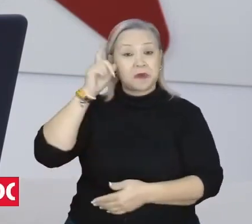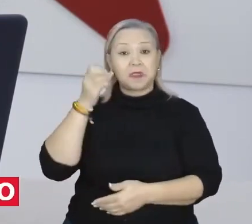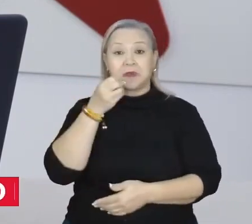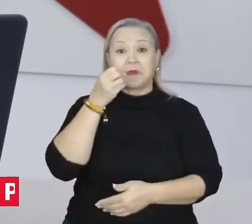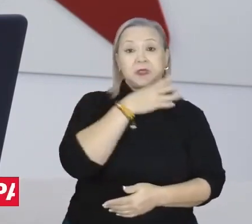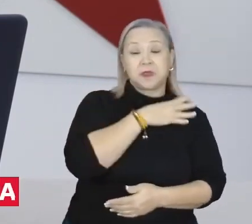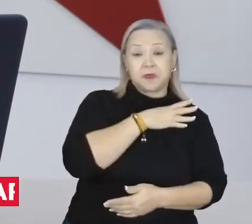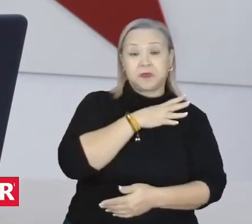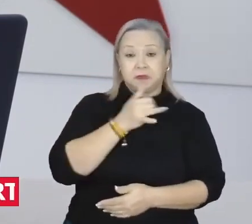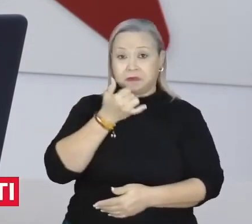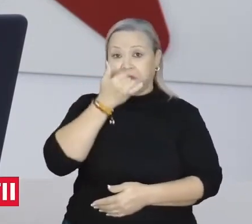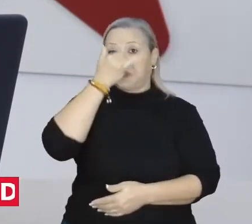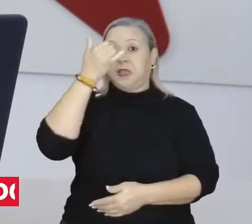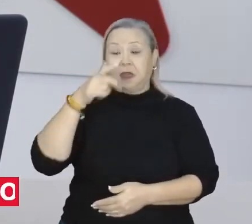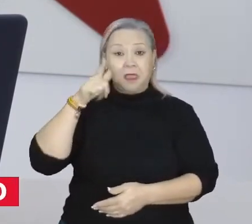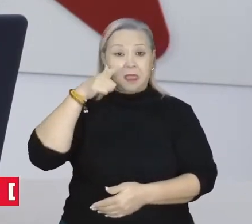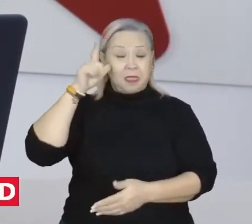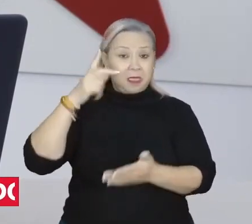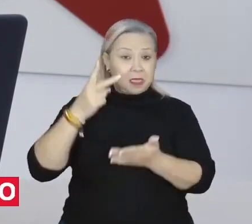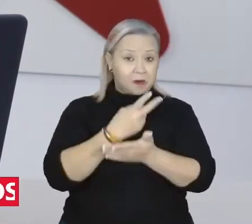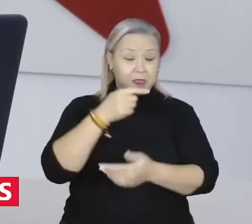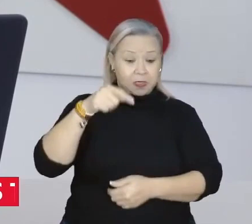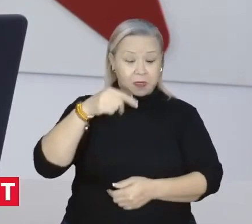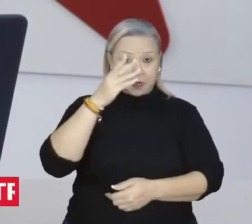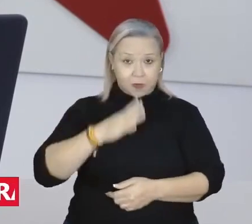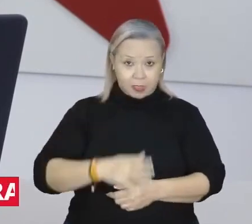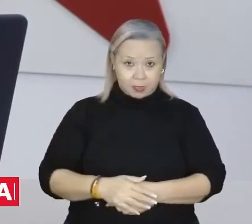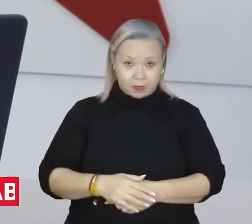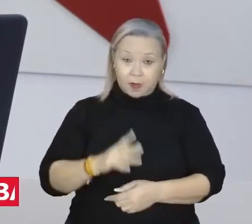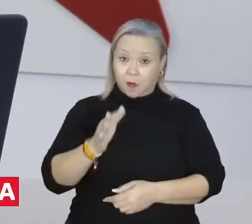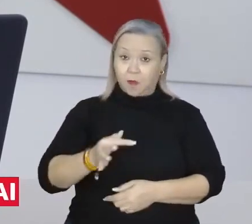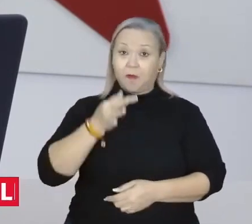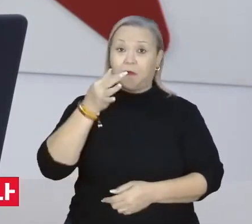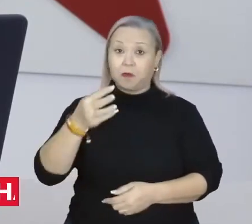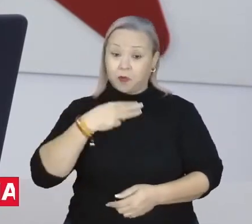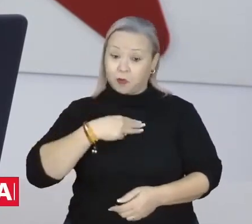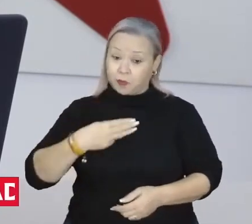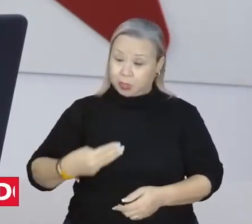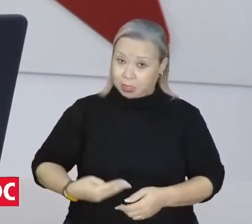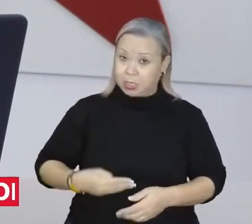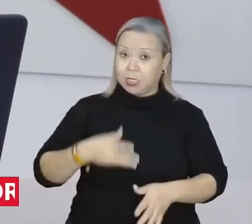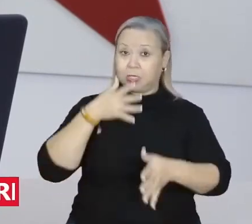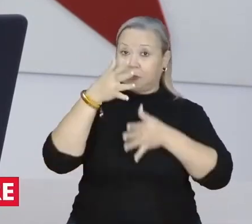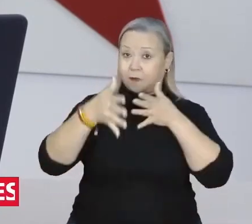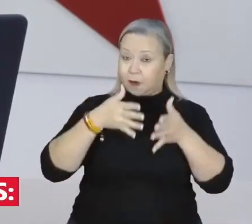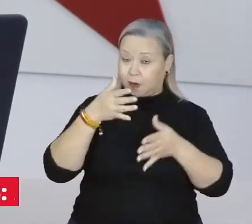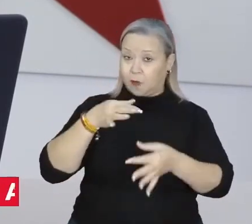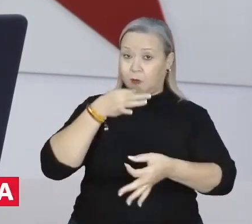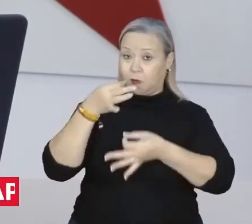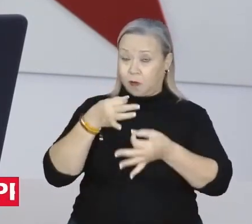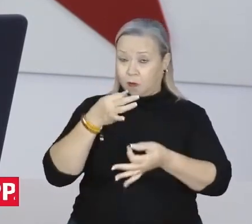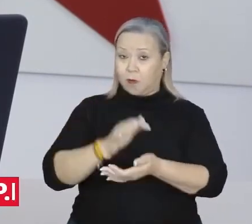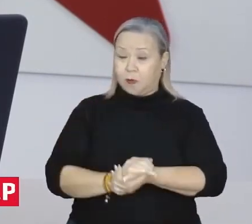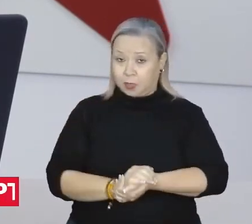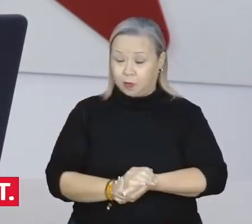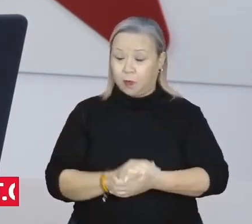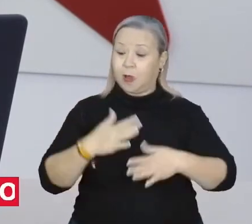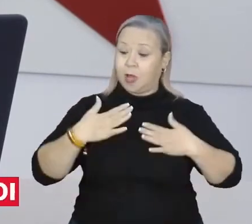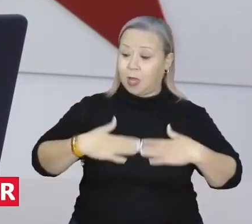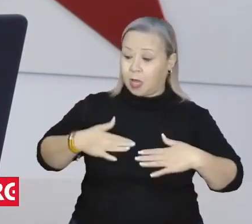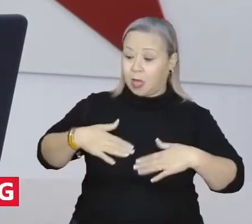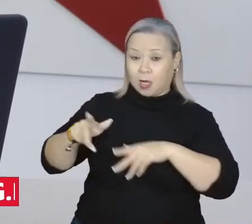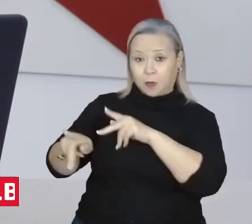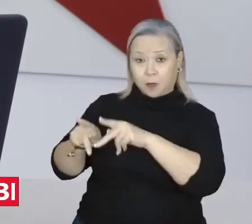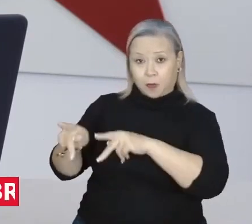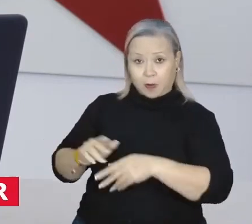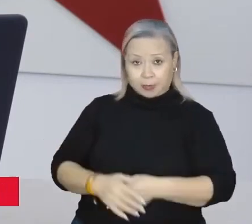capital. Foi o futuro ministro que o fez, né? Ou seja, ainda bem que temos um governo aí prestes a tomar posse no dia